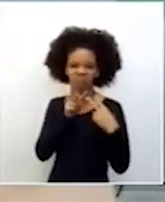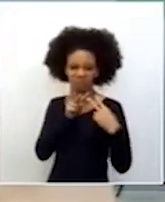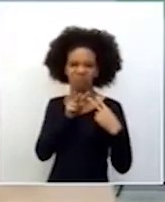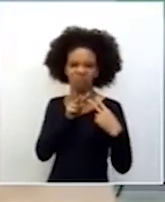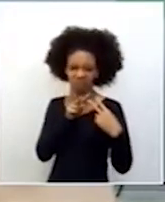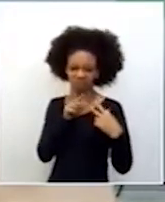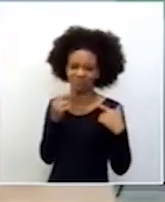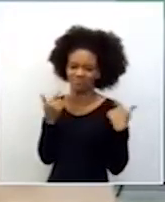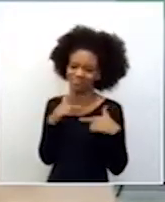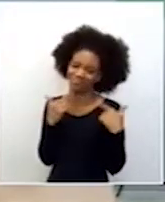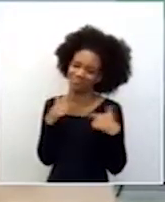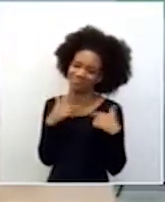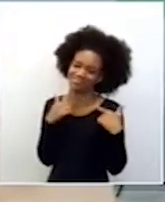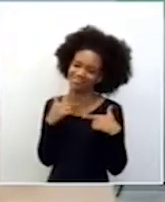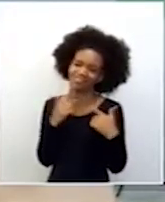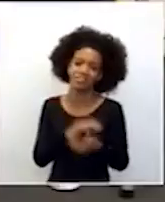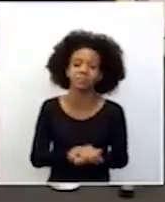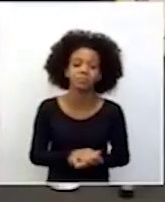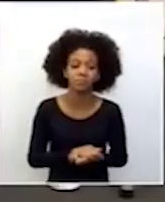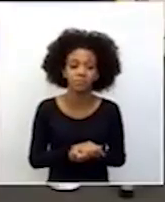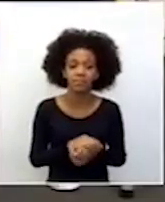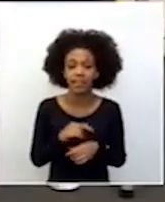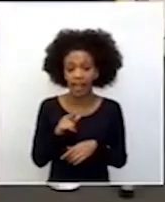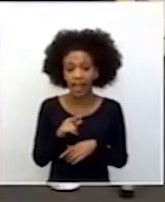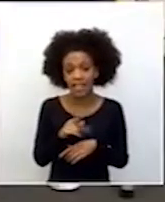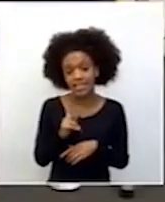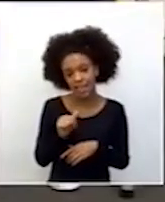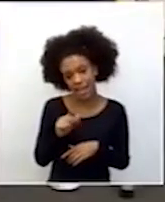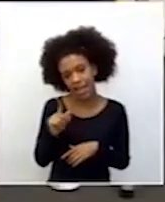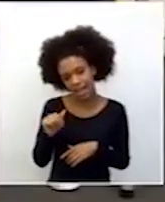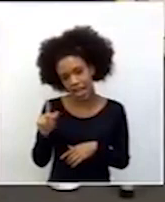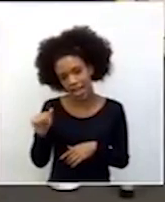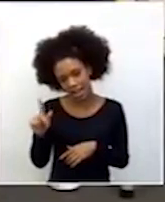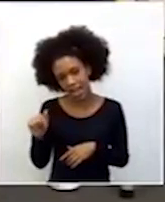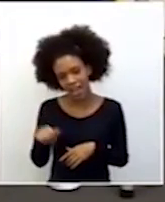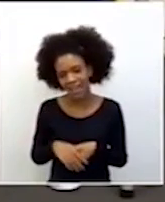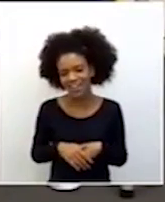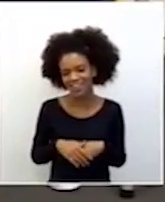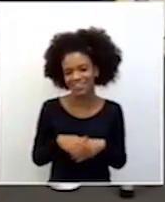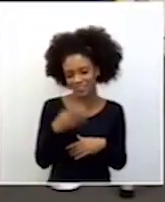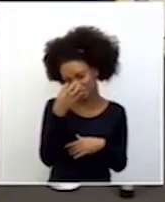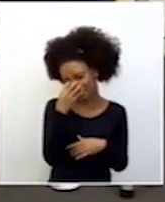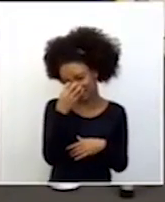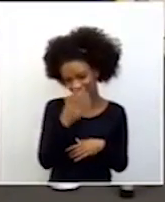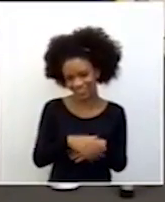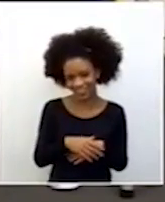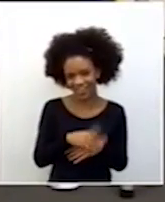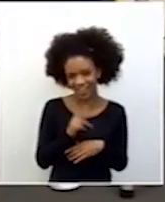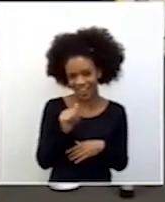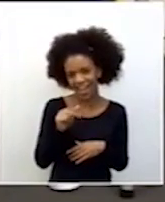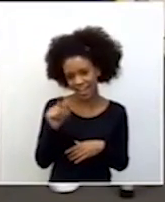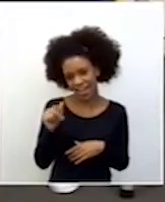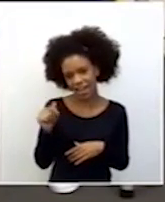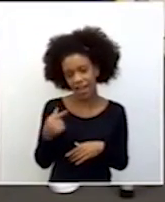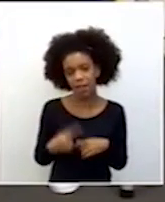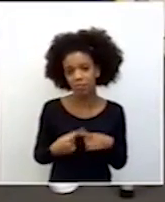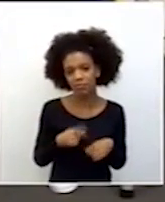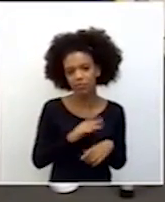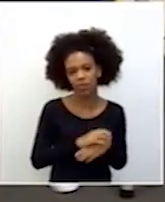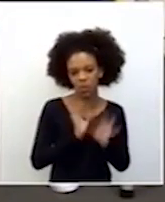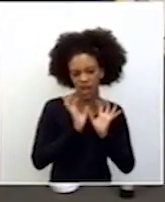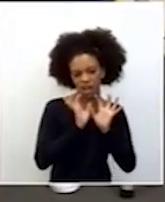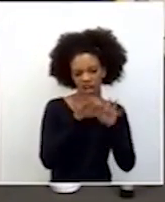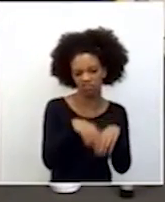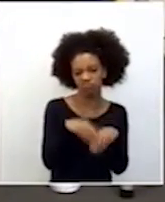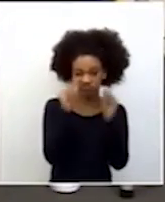KKKKKKKK. Já Ana desses Beatriz, KKKs. legal. Desses KKKs, porque a gente é palhaço, mano. Nossa, pessoal. Deu pra gente esse KKK, porque Nossa. não foi pro urso, gente. O urso tá com